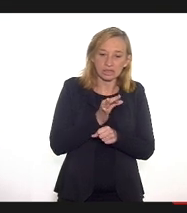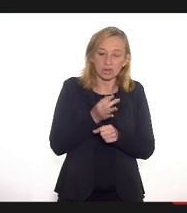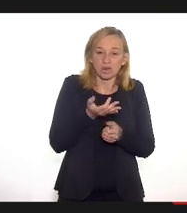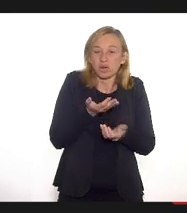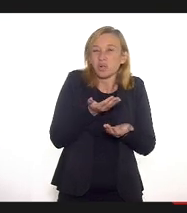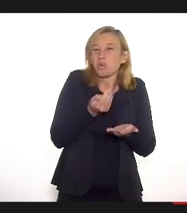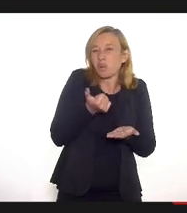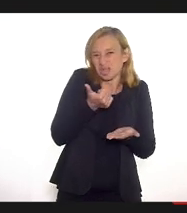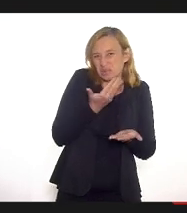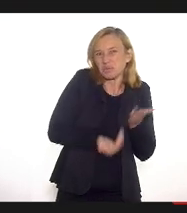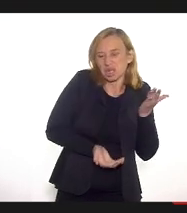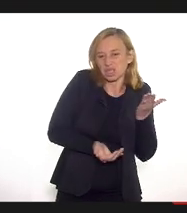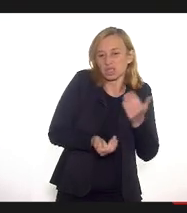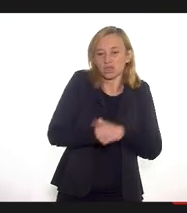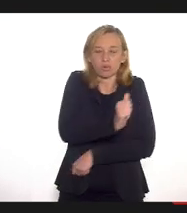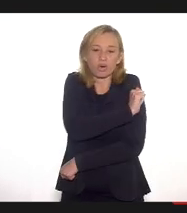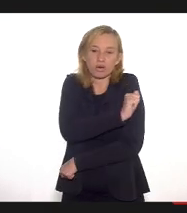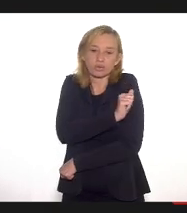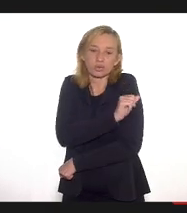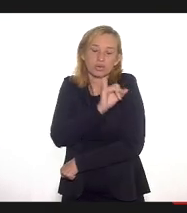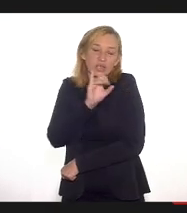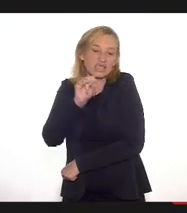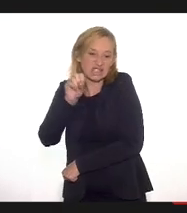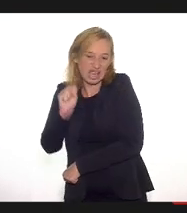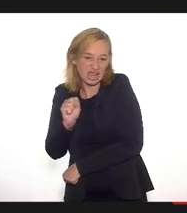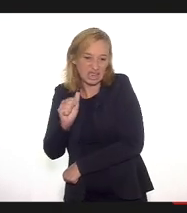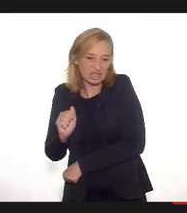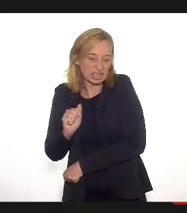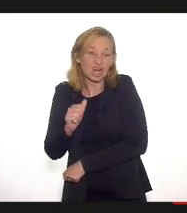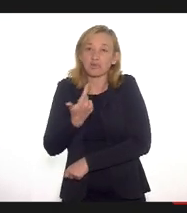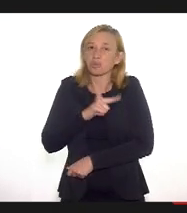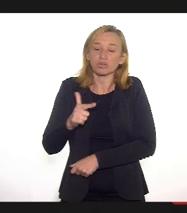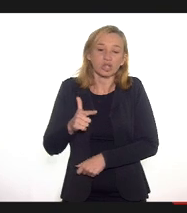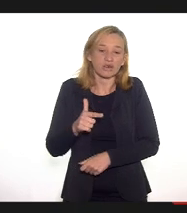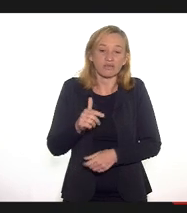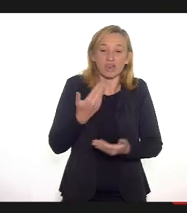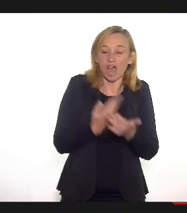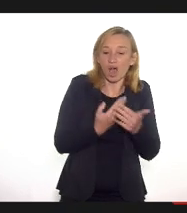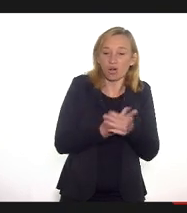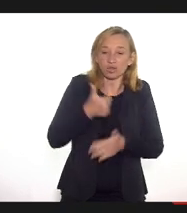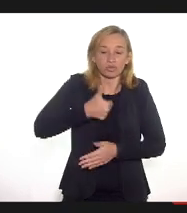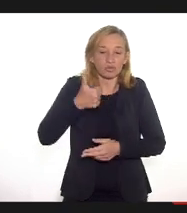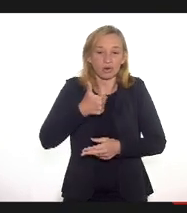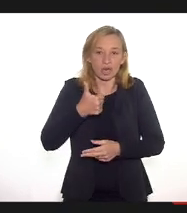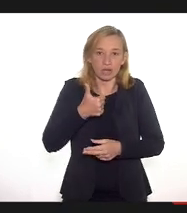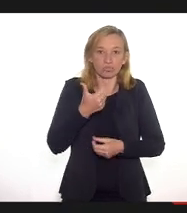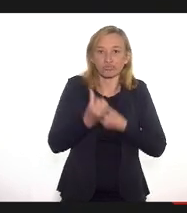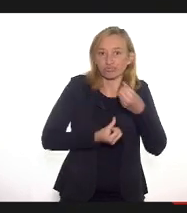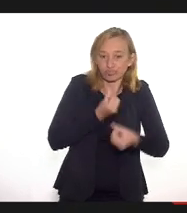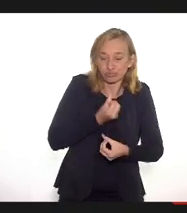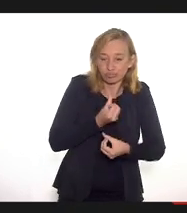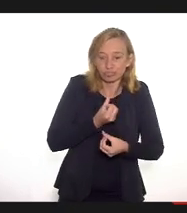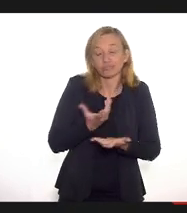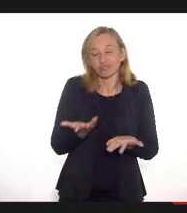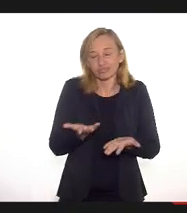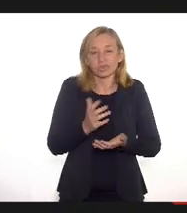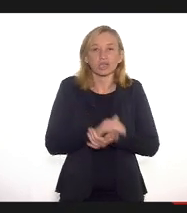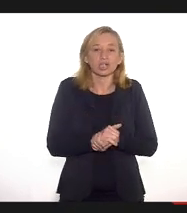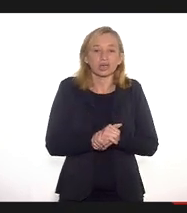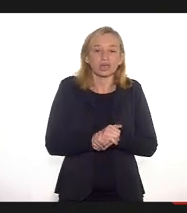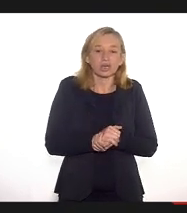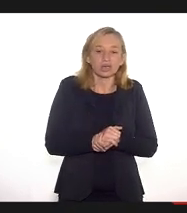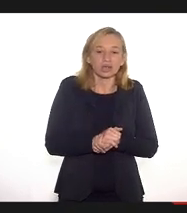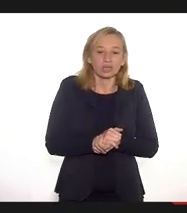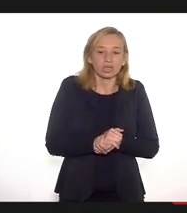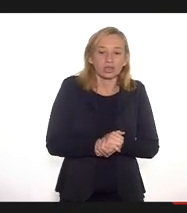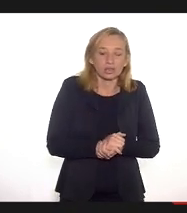perdido, né? Os alunos, pelo menos no ISERJ, não tivemos aulas no primeiro semestre, tivemos as optativas e eletivas segundo. Posição